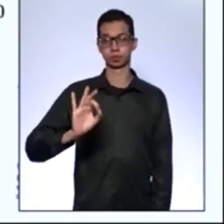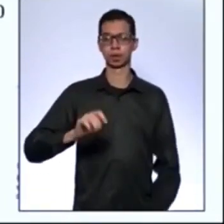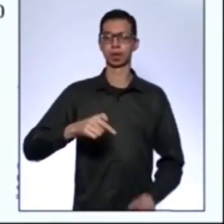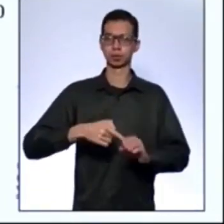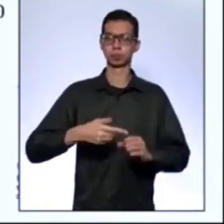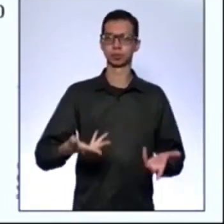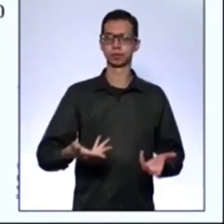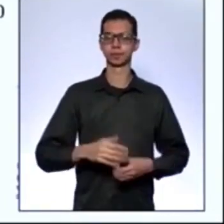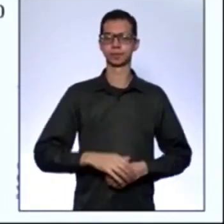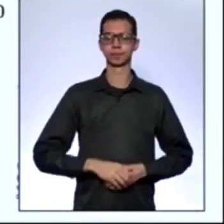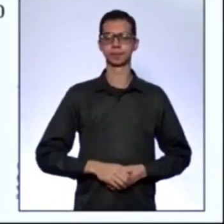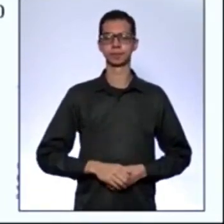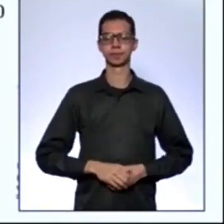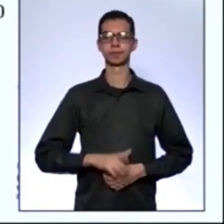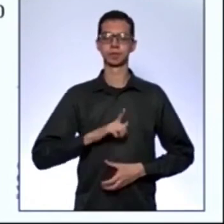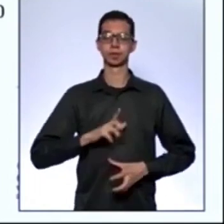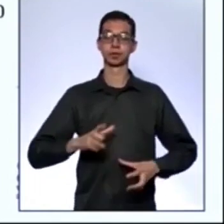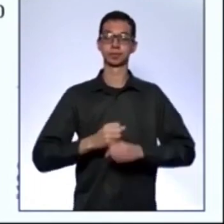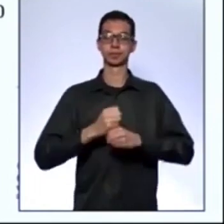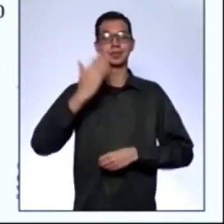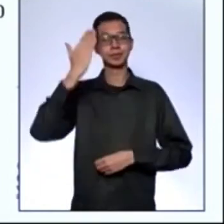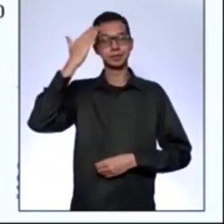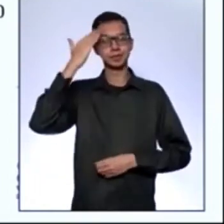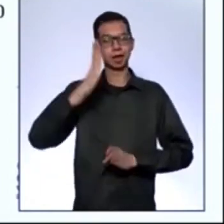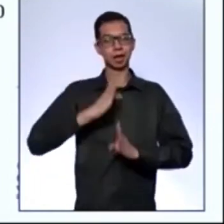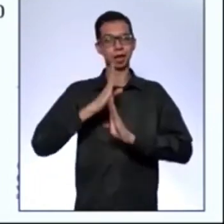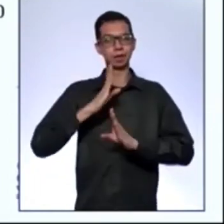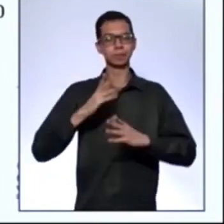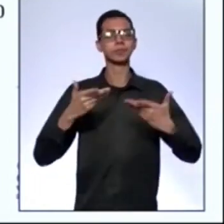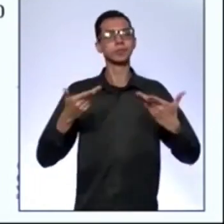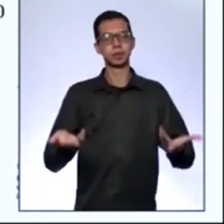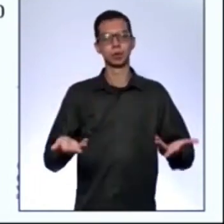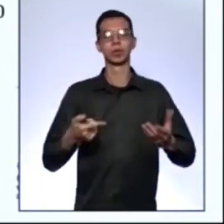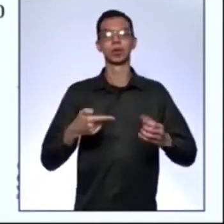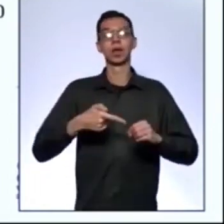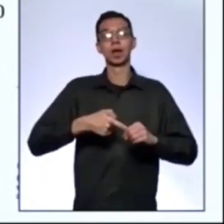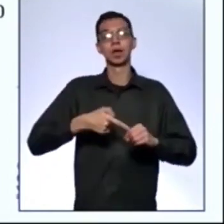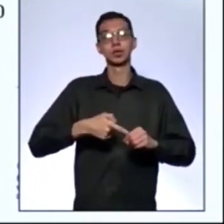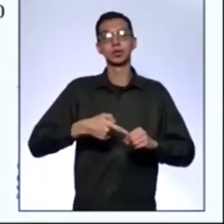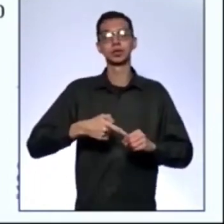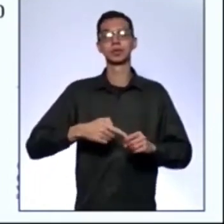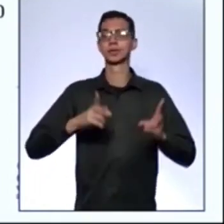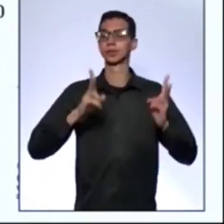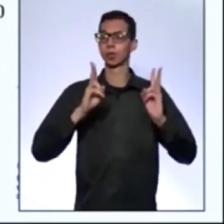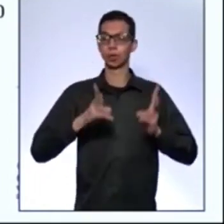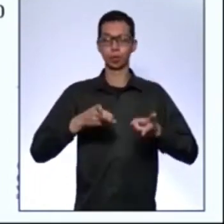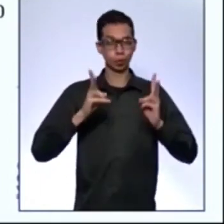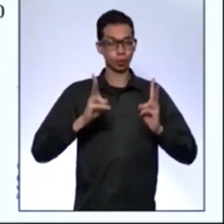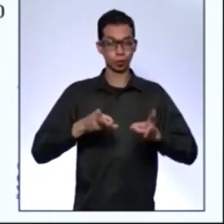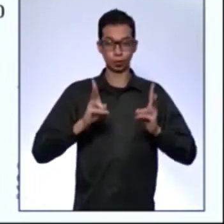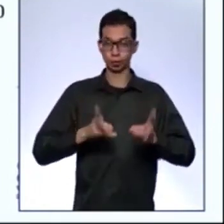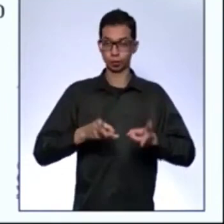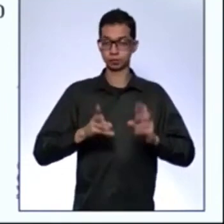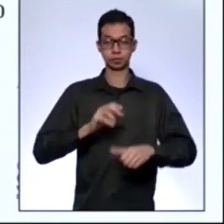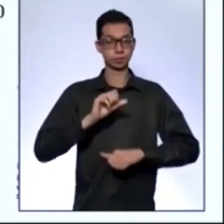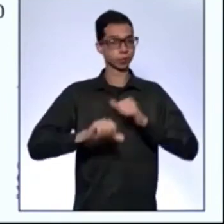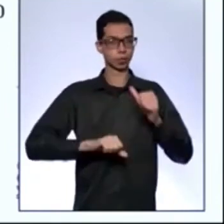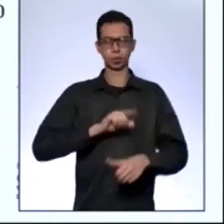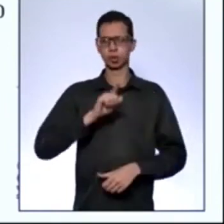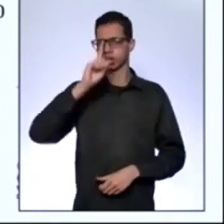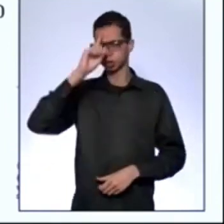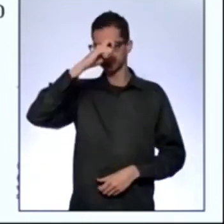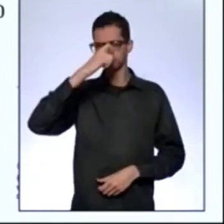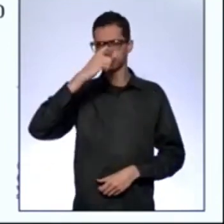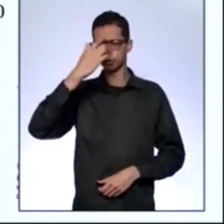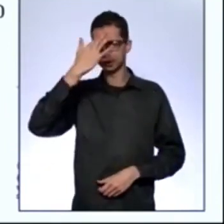te dar uma paixão Oi e a gasolina é constante que é difícil entender tá tudo bem